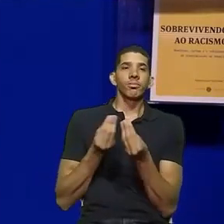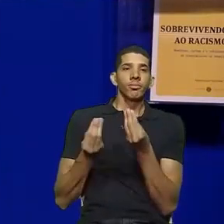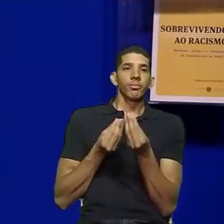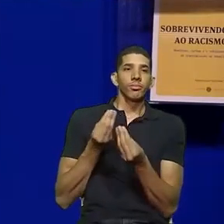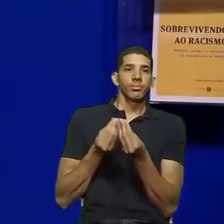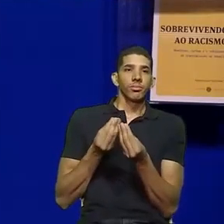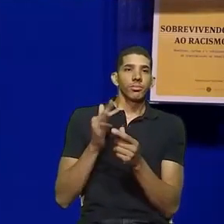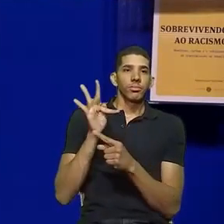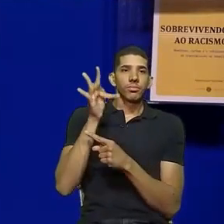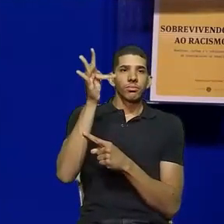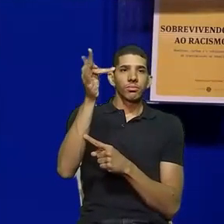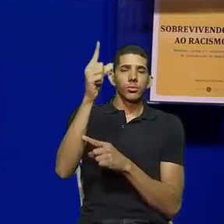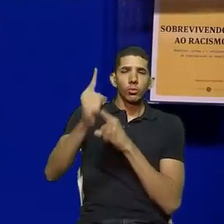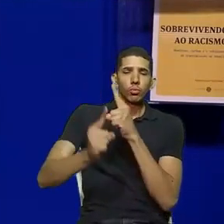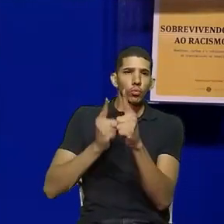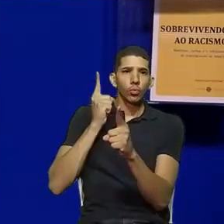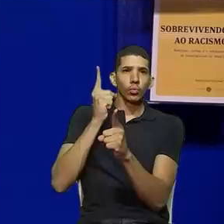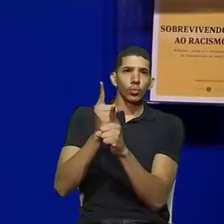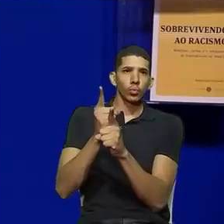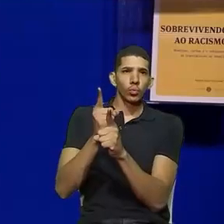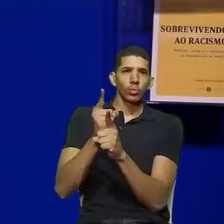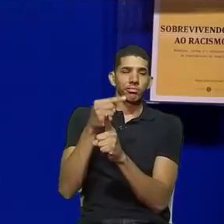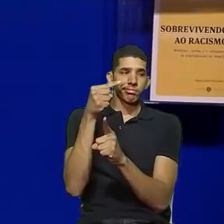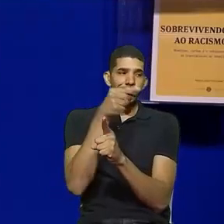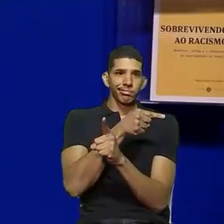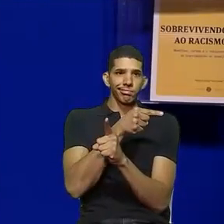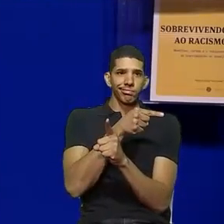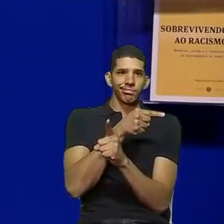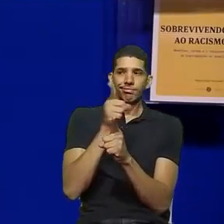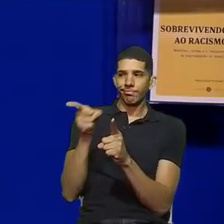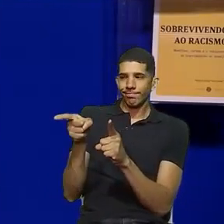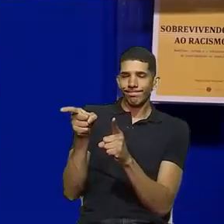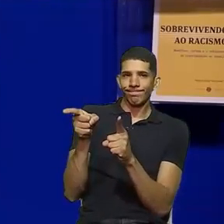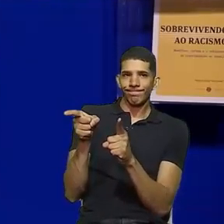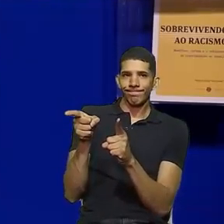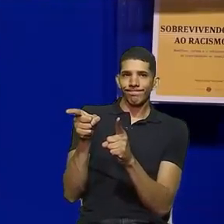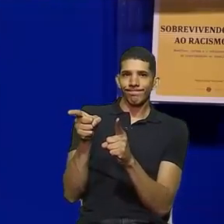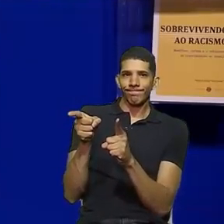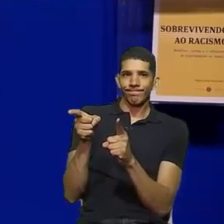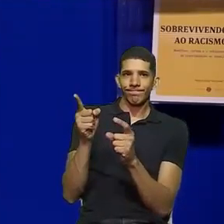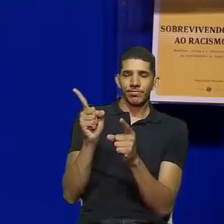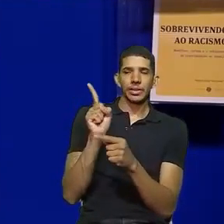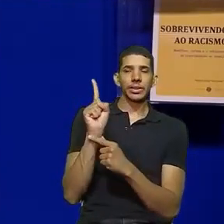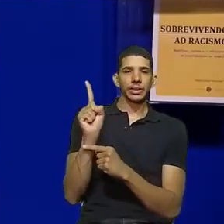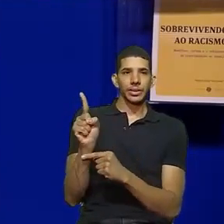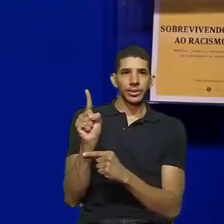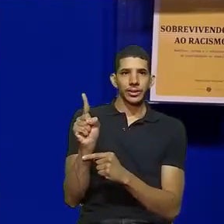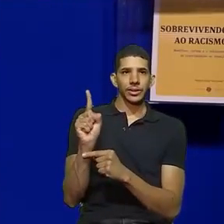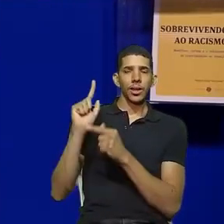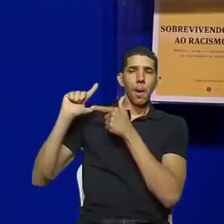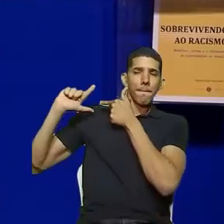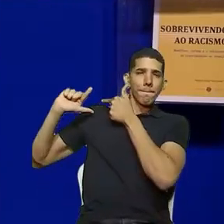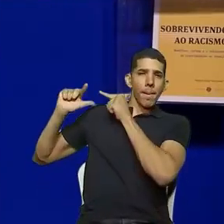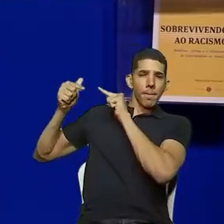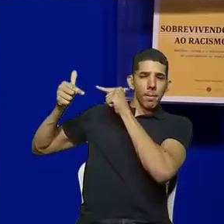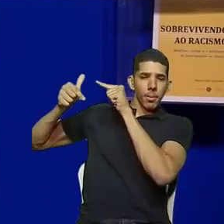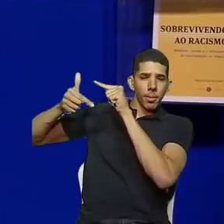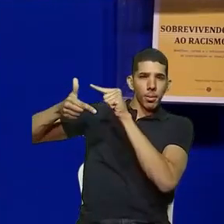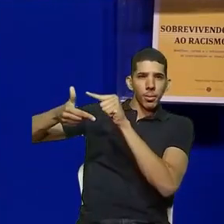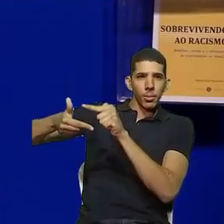o encontro de Conceição Evaristo e Dona Rosinha. Um encontro ancestral e